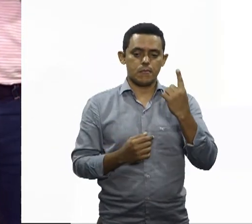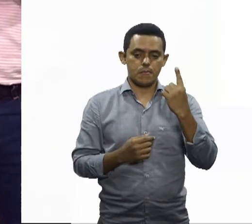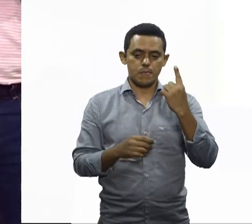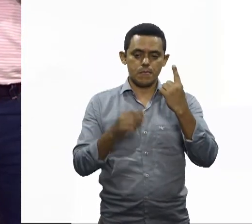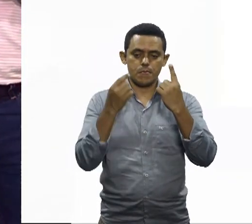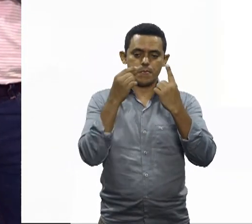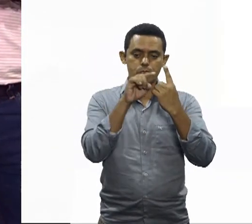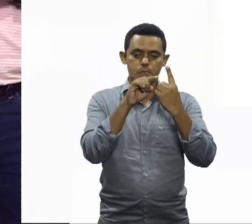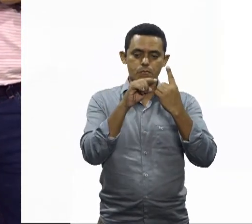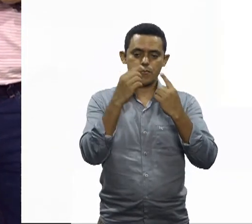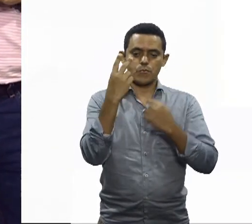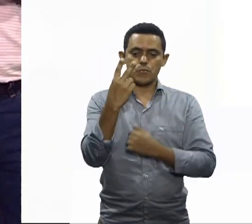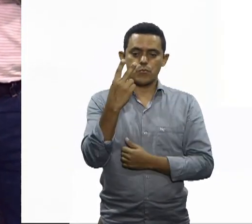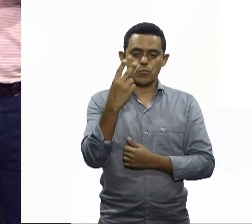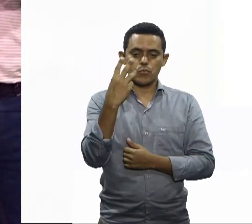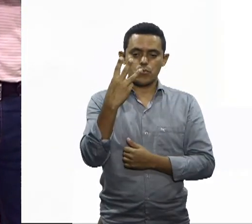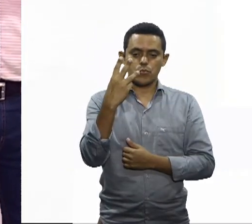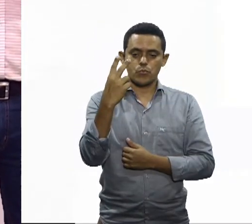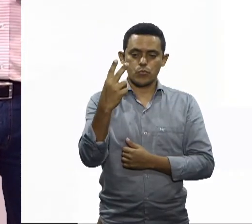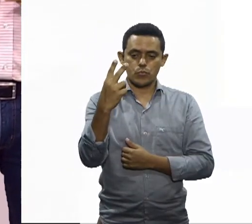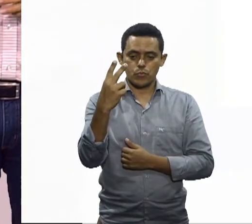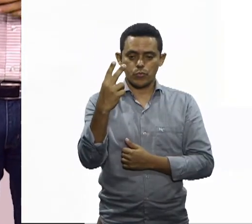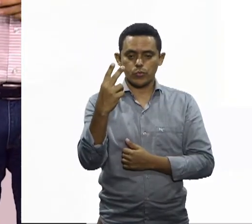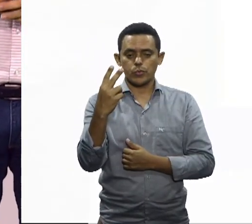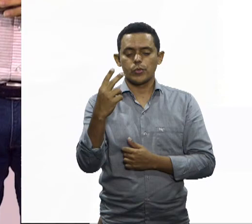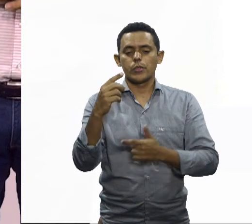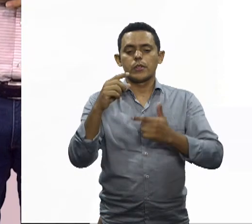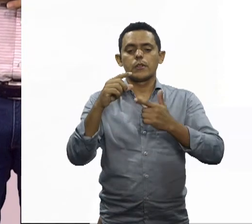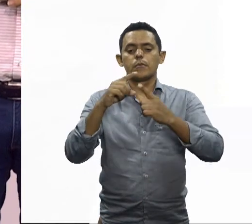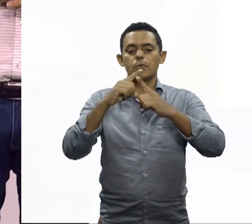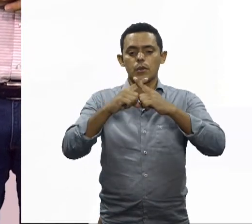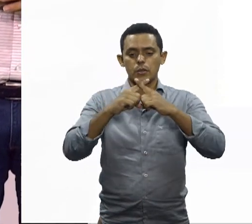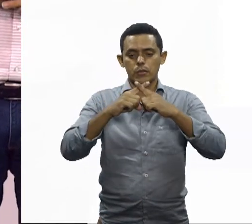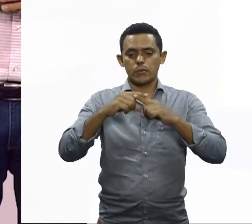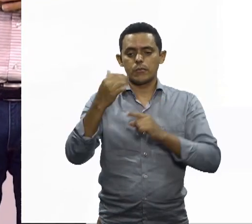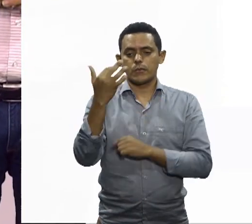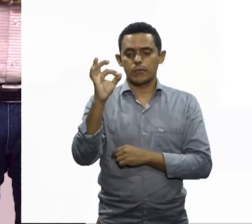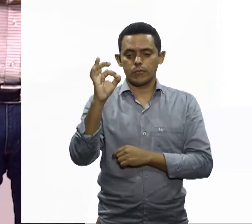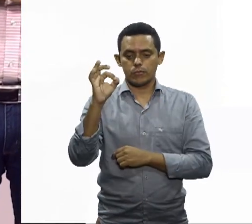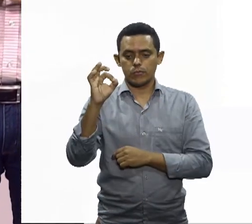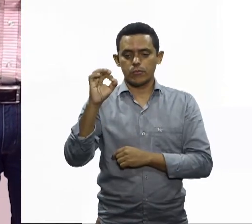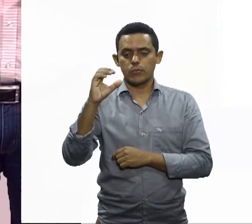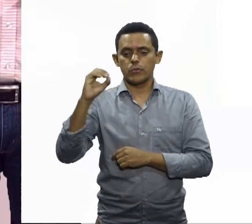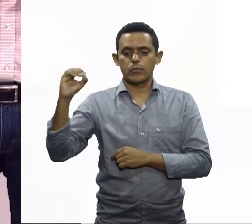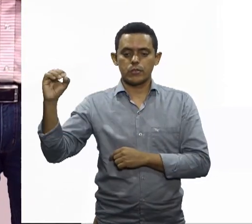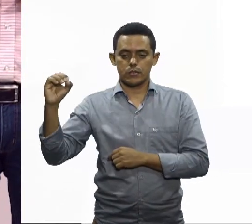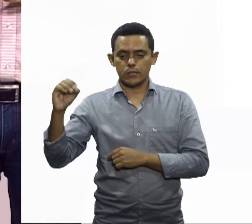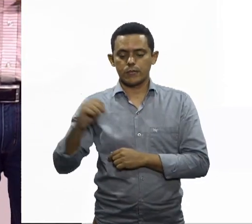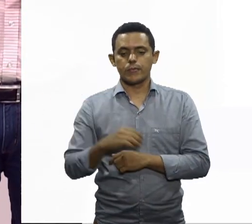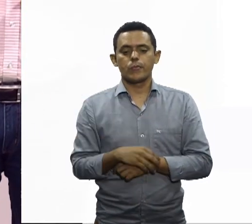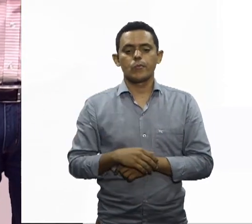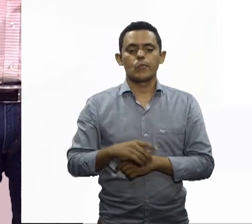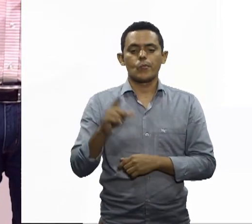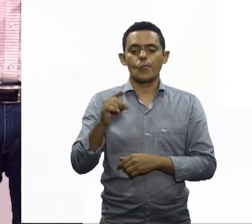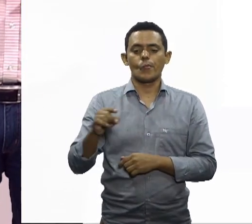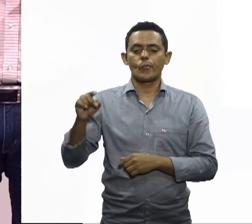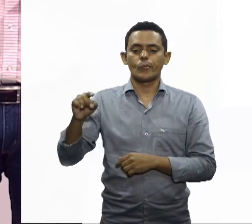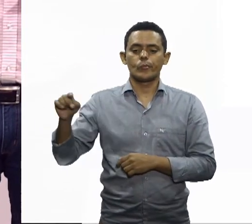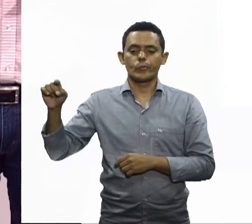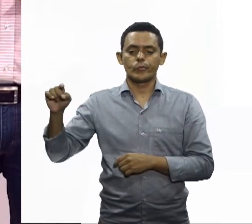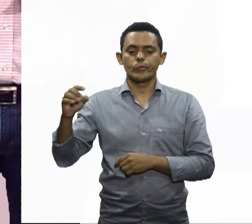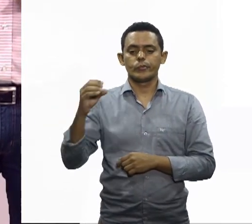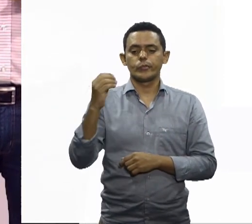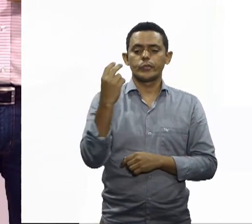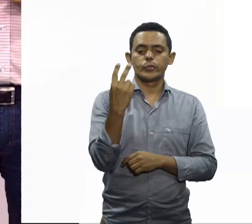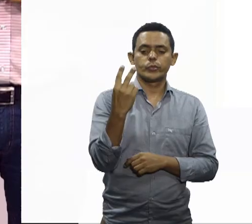1.232 e multiplica por 100. Ou, com outras palavras, você deve andar com a vírgula duas